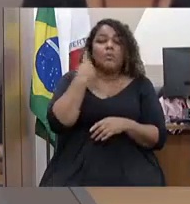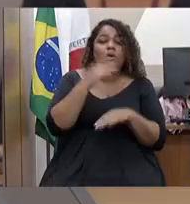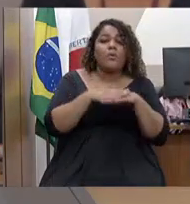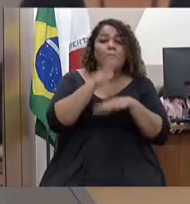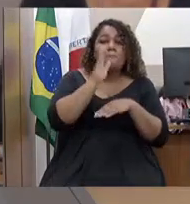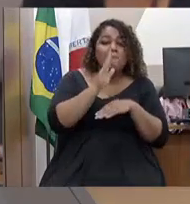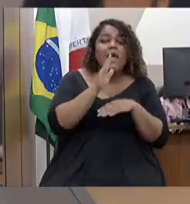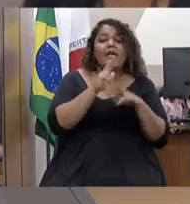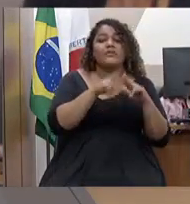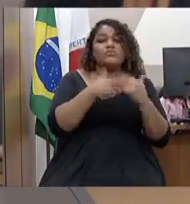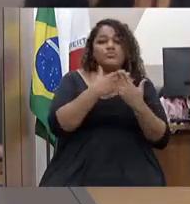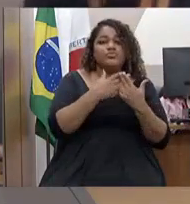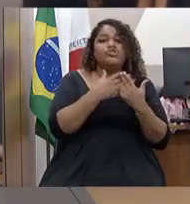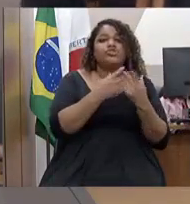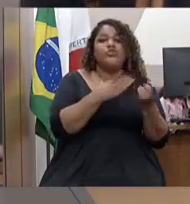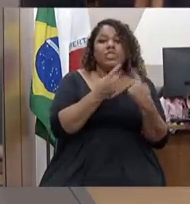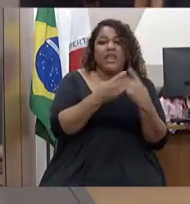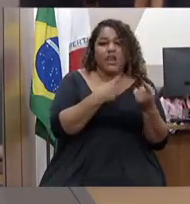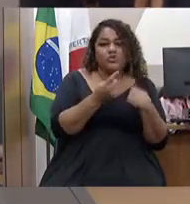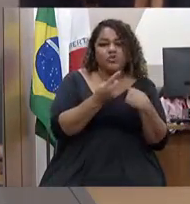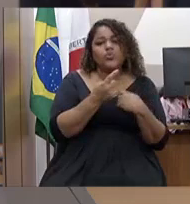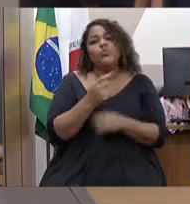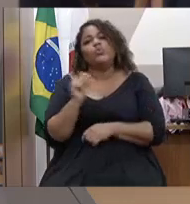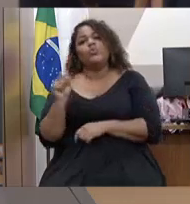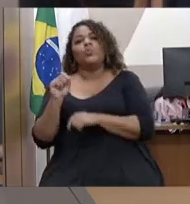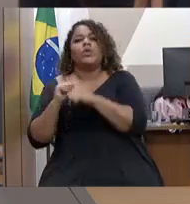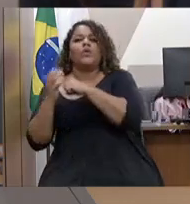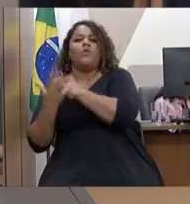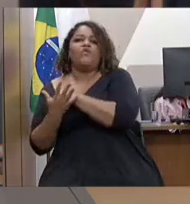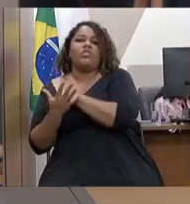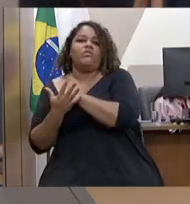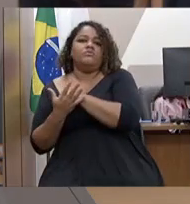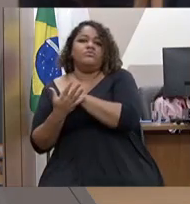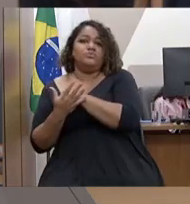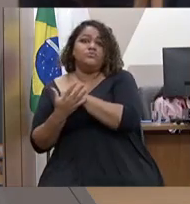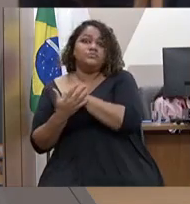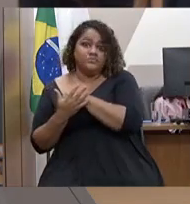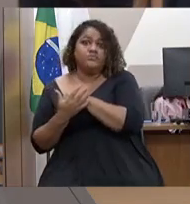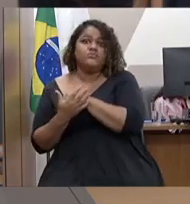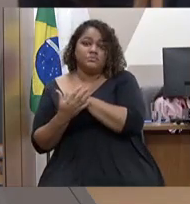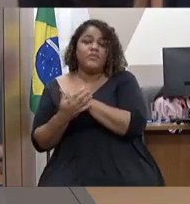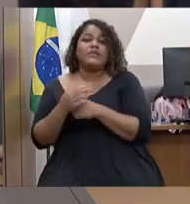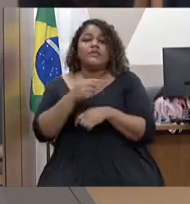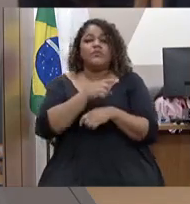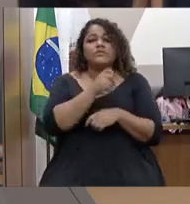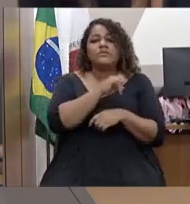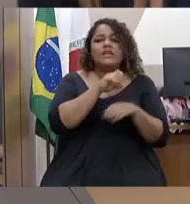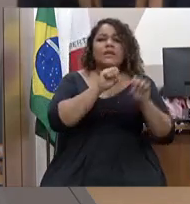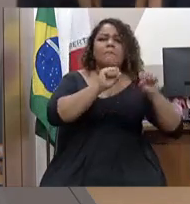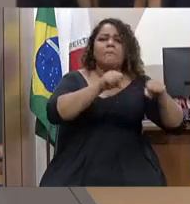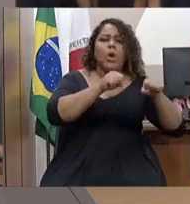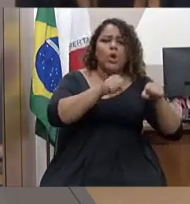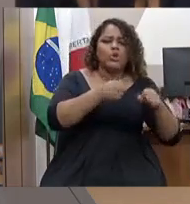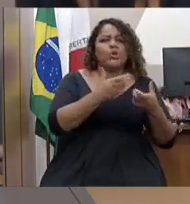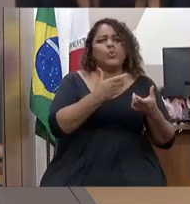vai dirigir caminhão se o cara vai se o cara vai dirigir moto se o cara vai transportar ele se expõe a um tipo de trânsito que não é